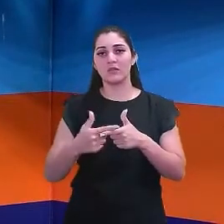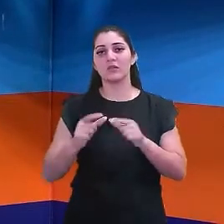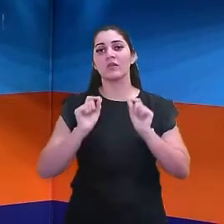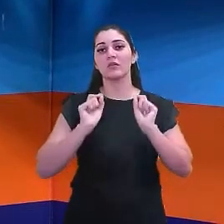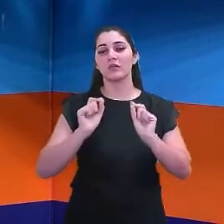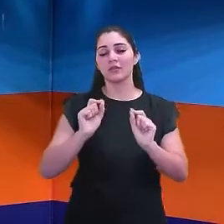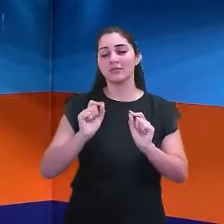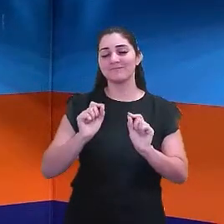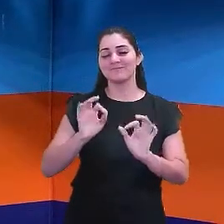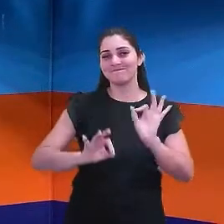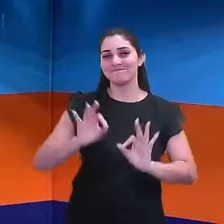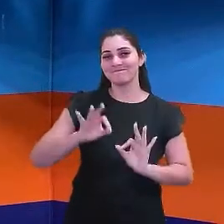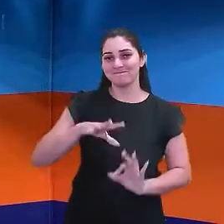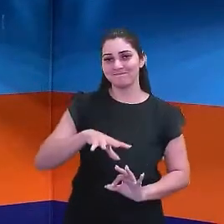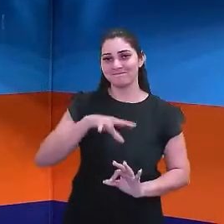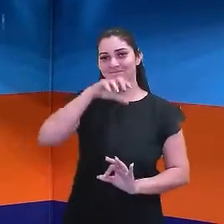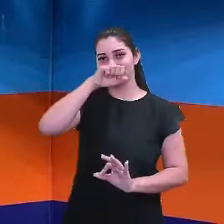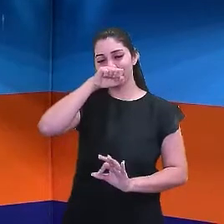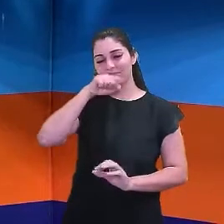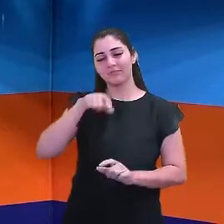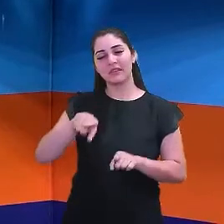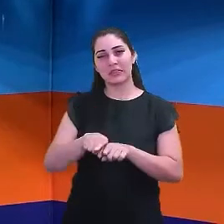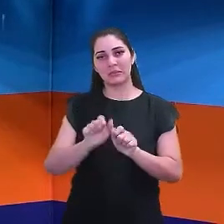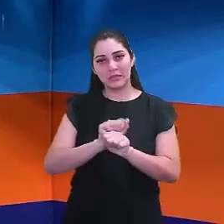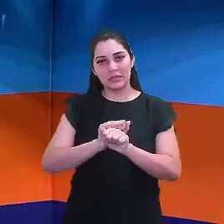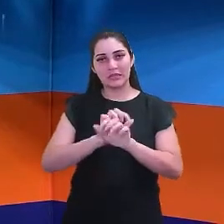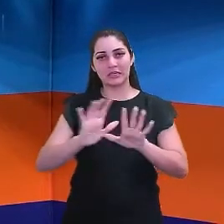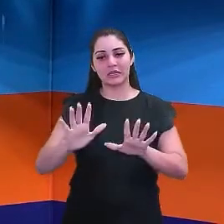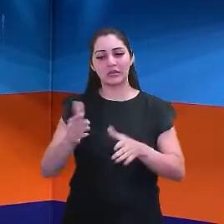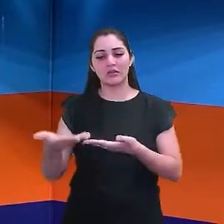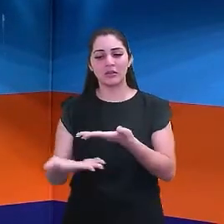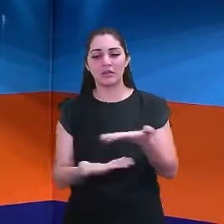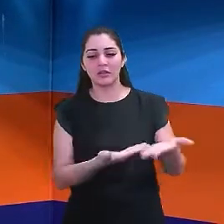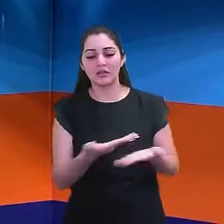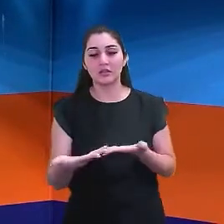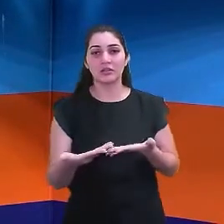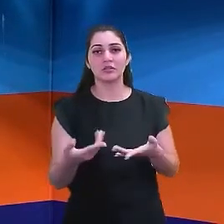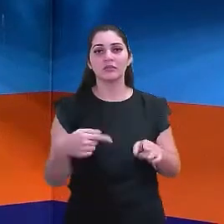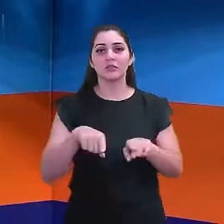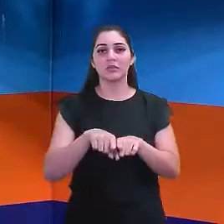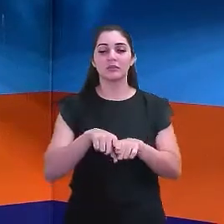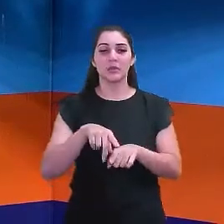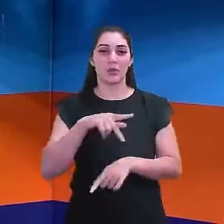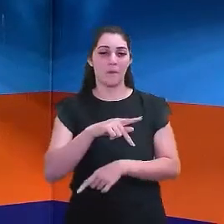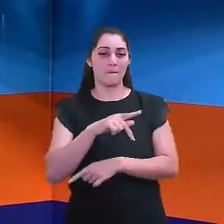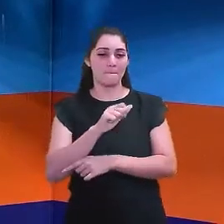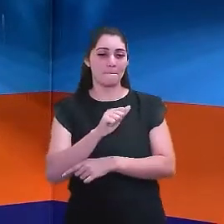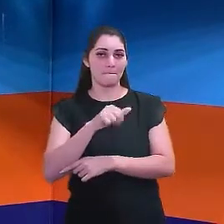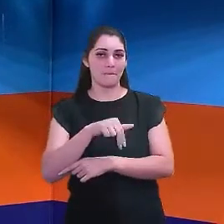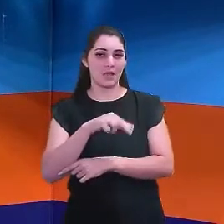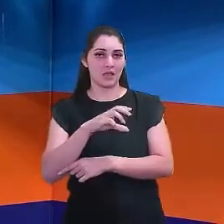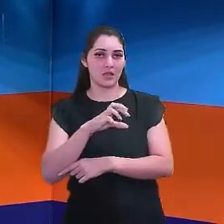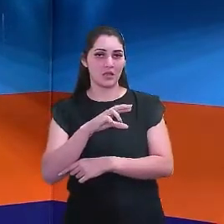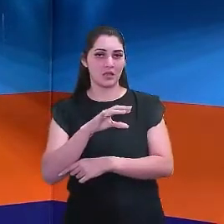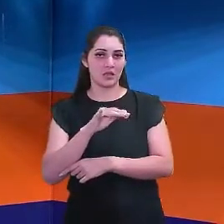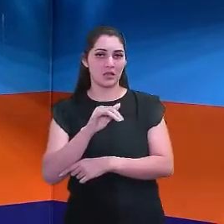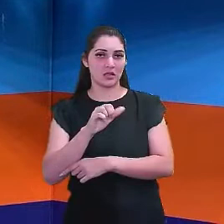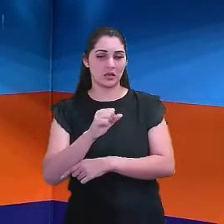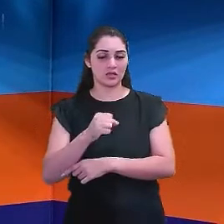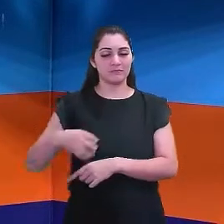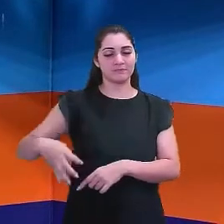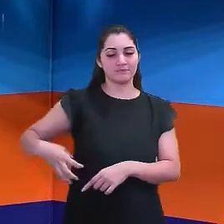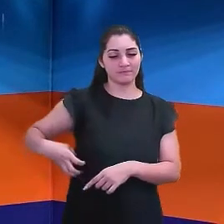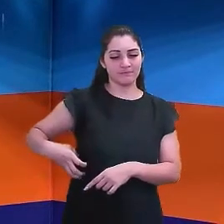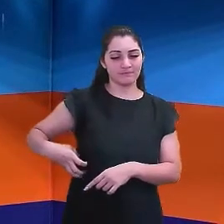ordem respiratória. E aqui também, claro, ó, tem relação também com o próprio pâncreas. Eu preciso dizer para vocês que o pâncreas tem